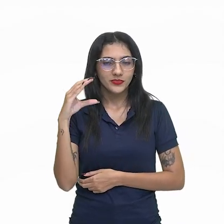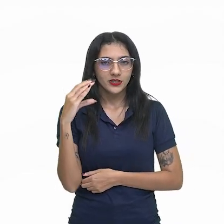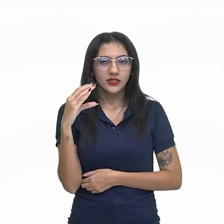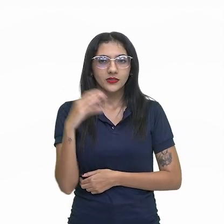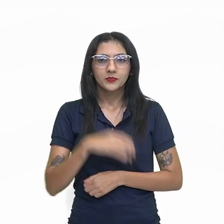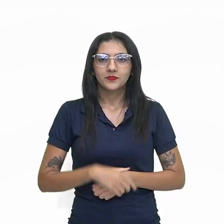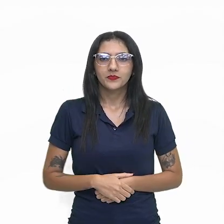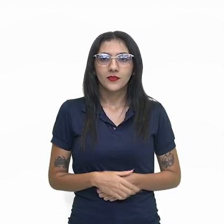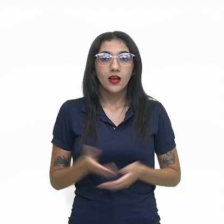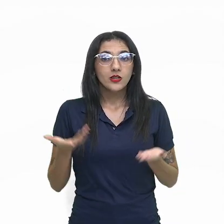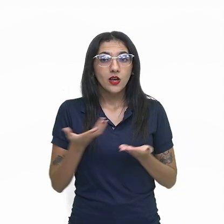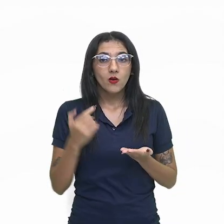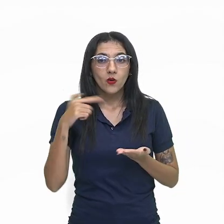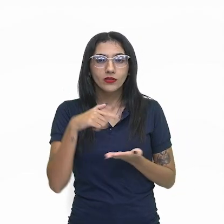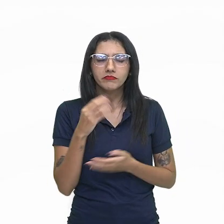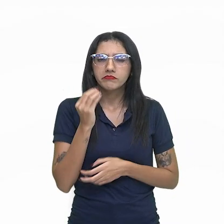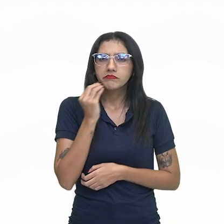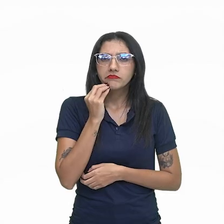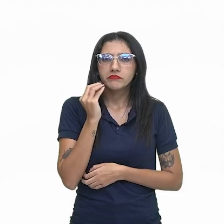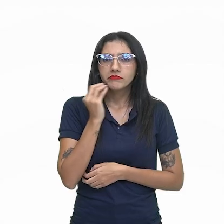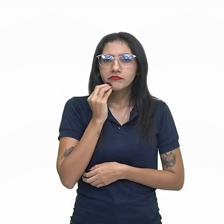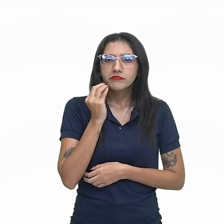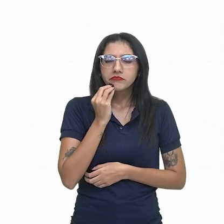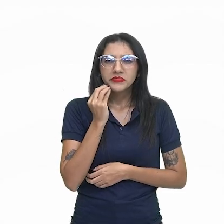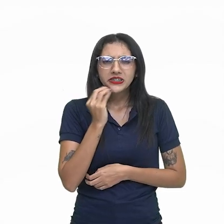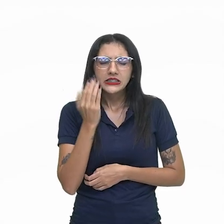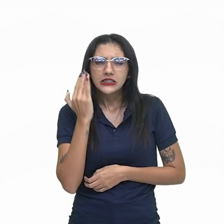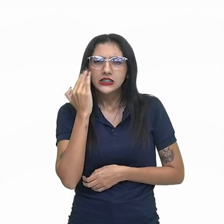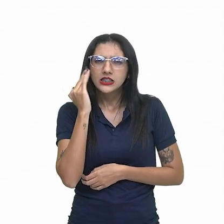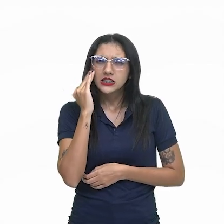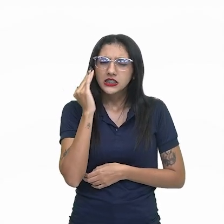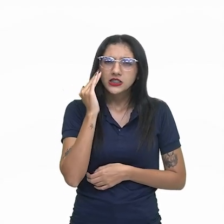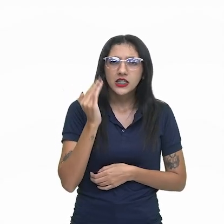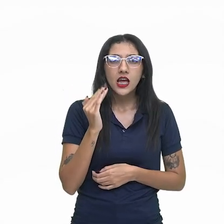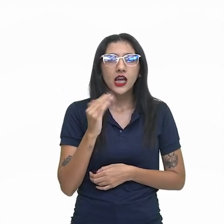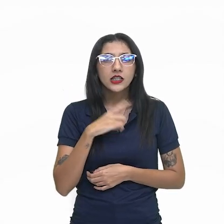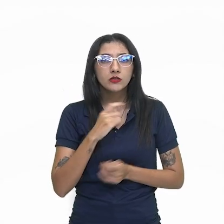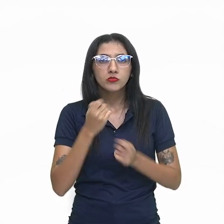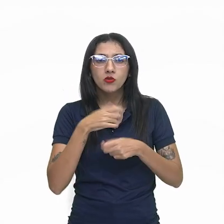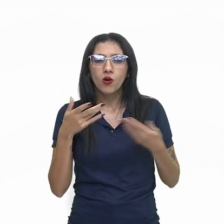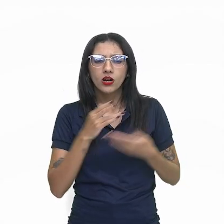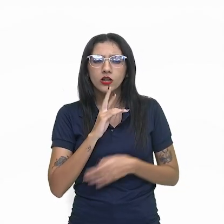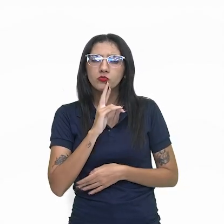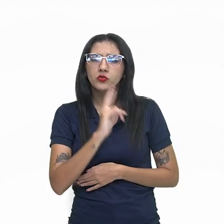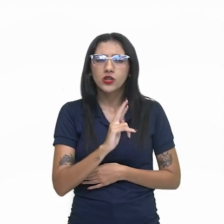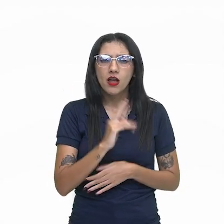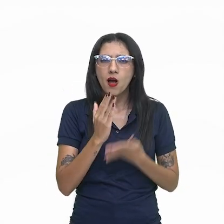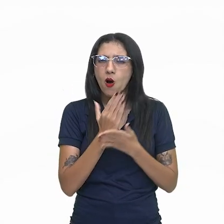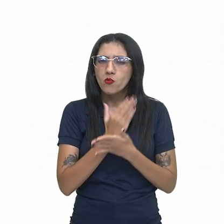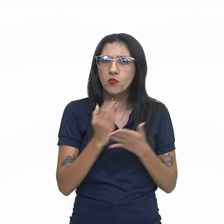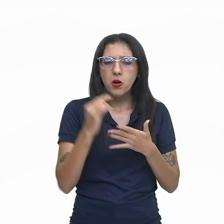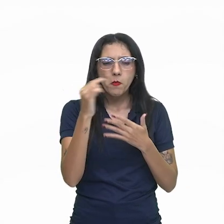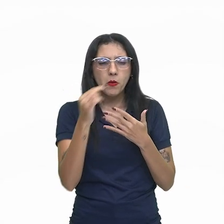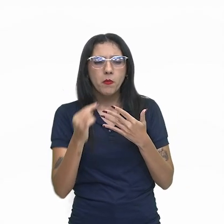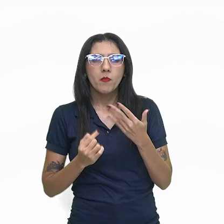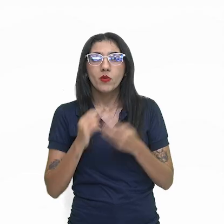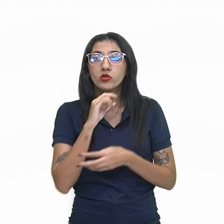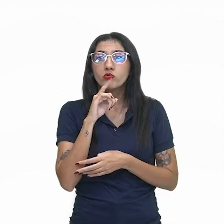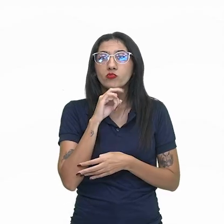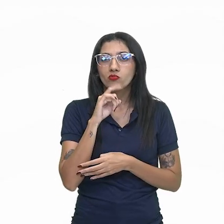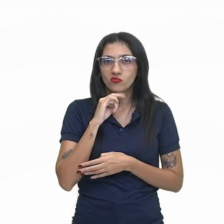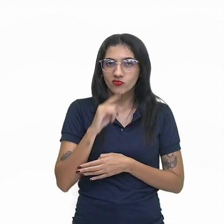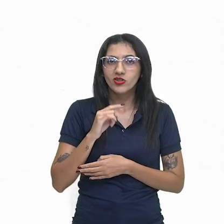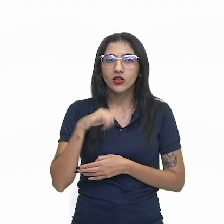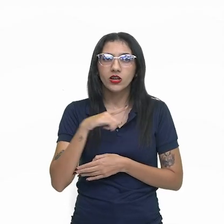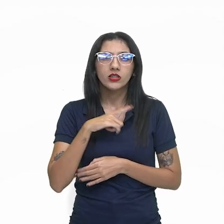vai tentar interpretar, compreender e dar respostas às questões sociais